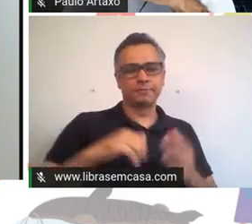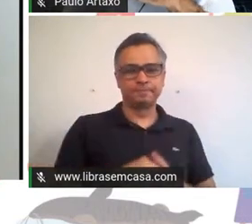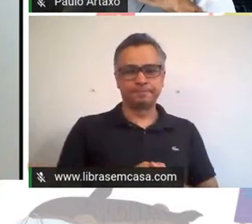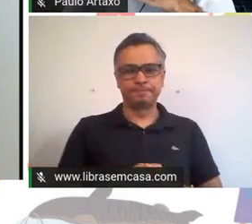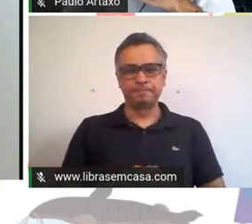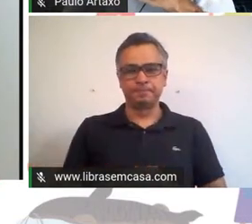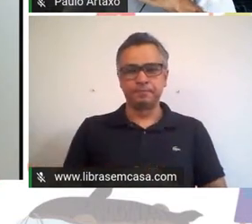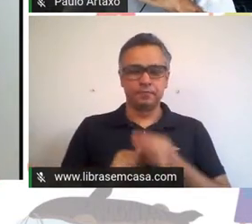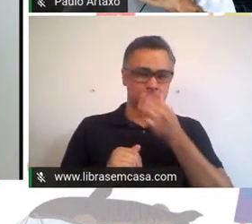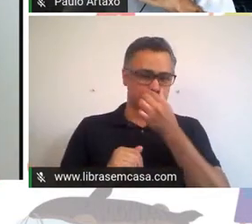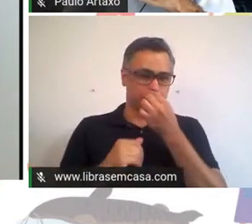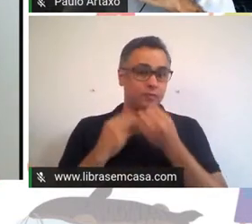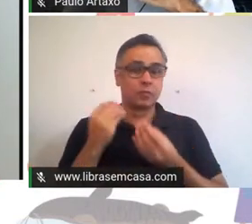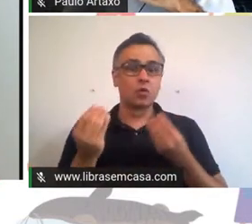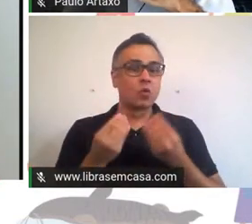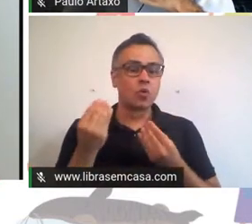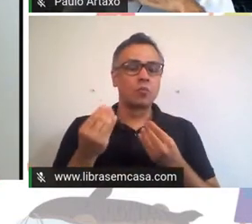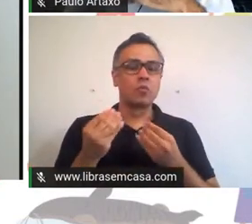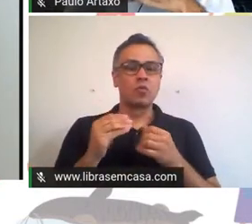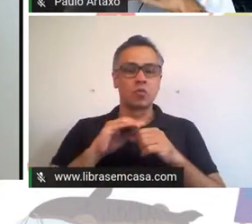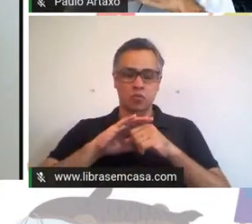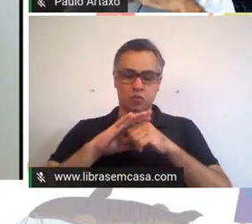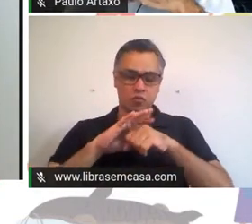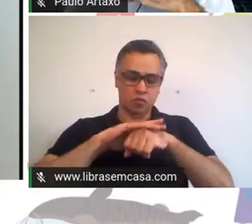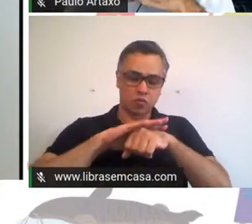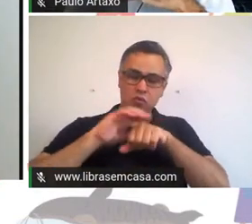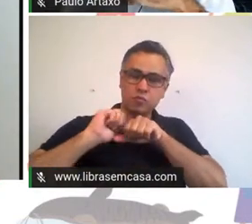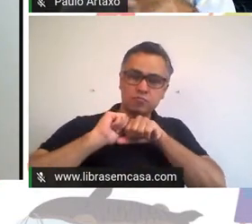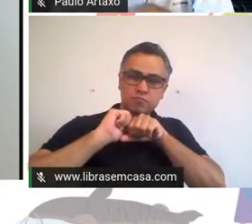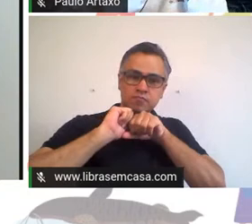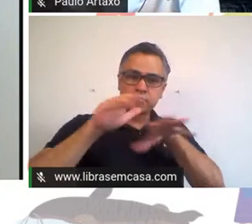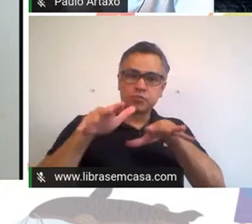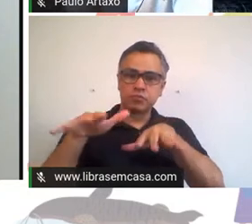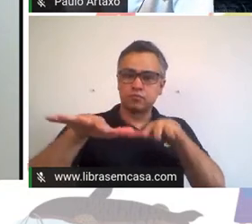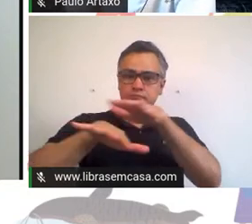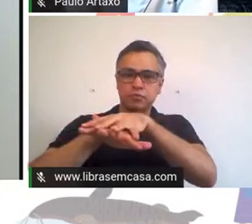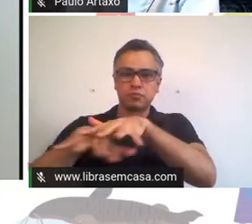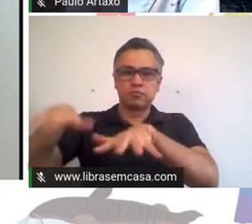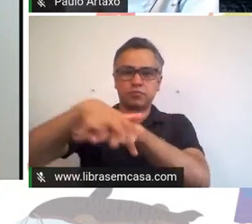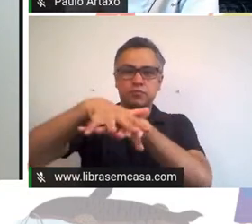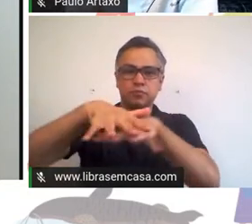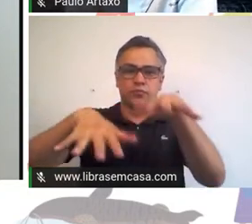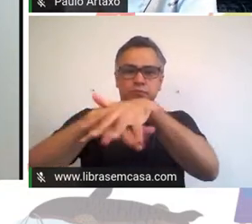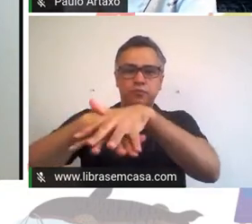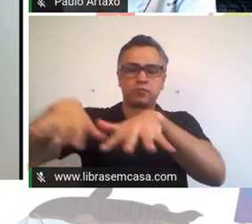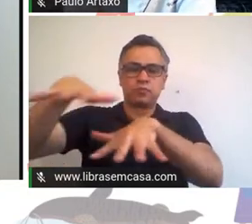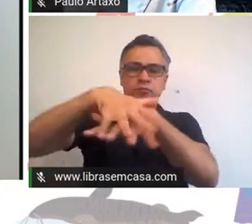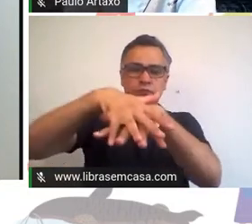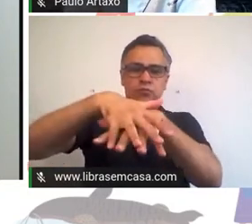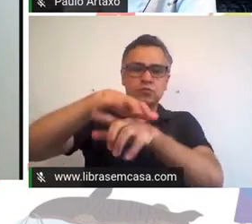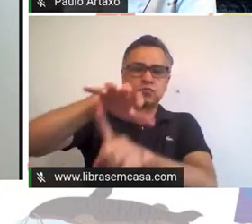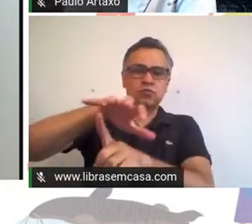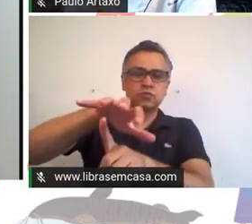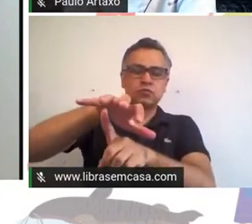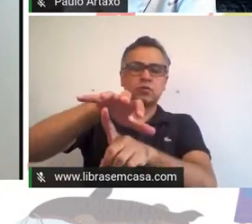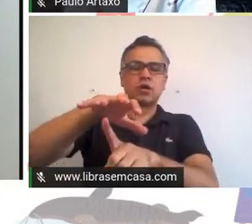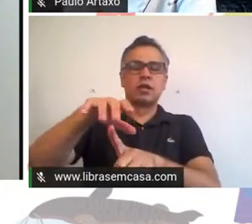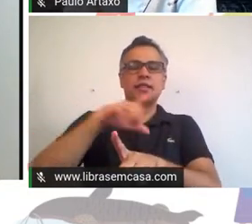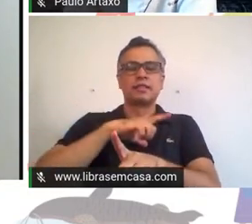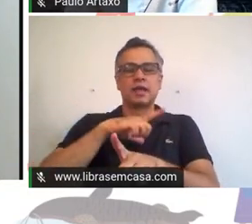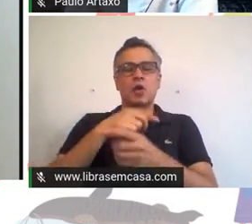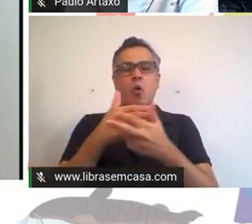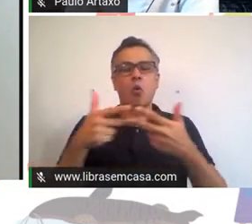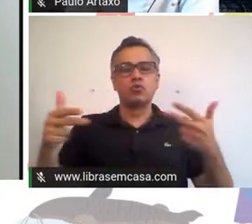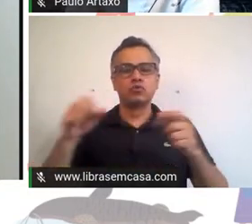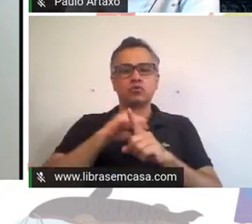descrever como as epidemias podem se sobrepor umas às outras, sob fatores sociais, ambientais e culturais, que são propícios ao desenvolvimento de